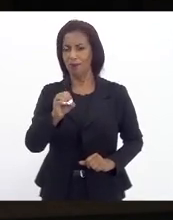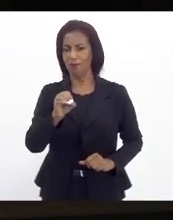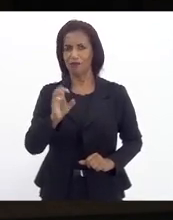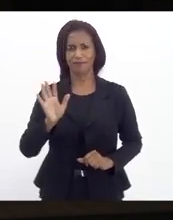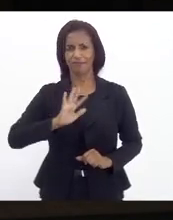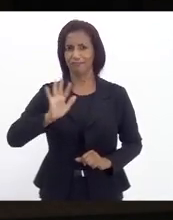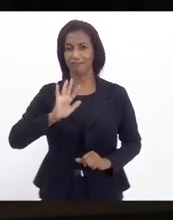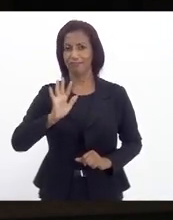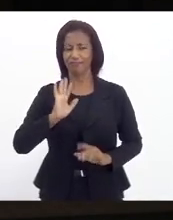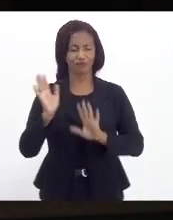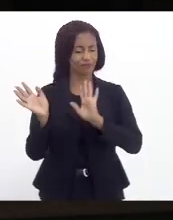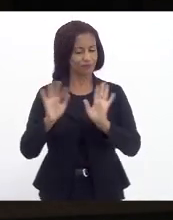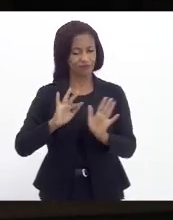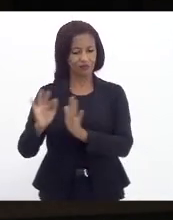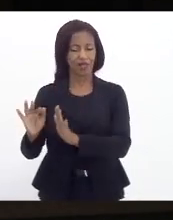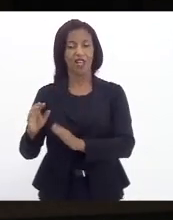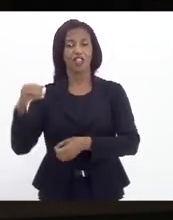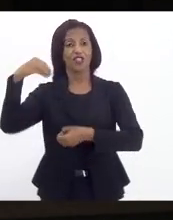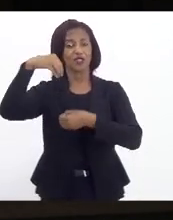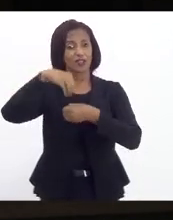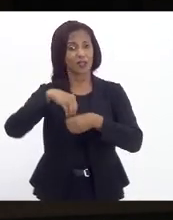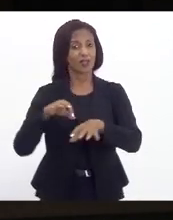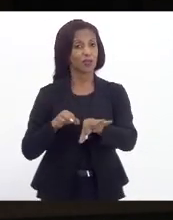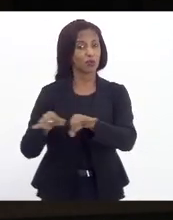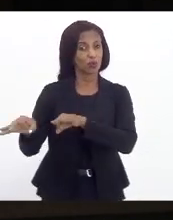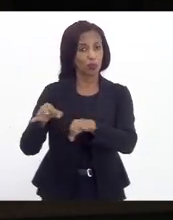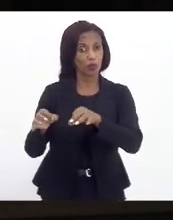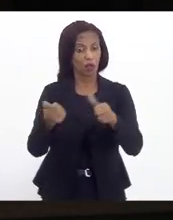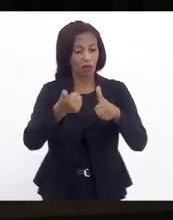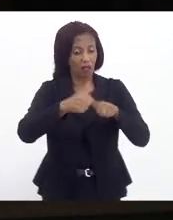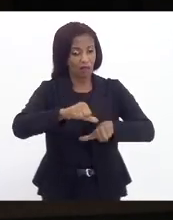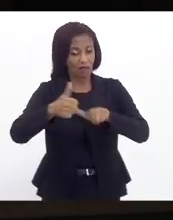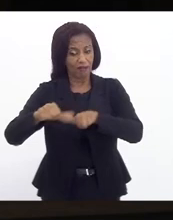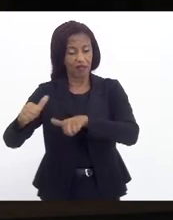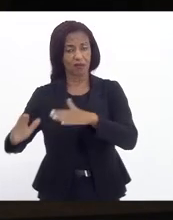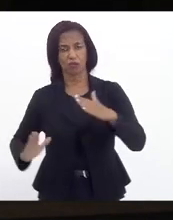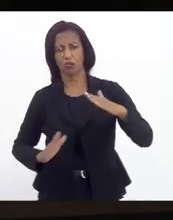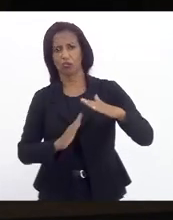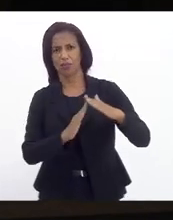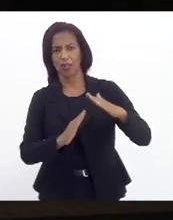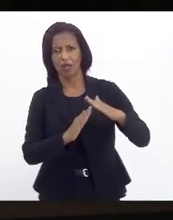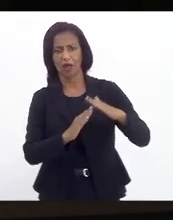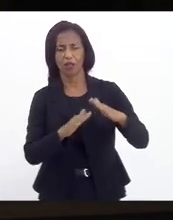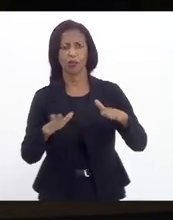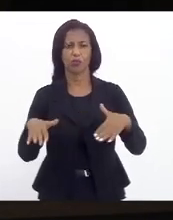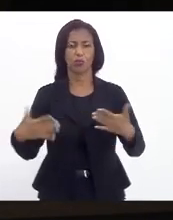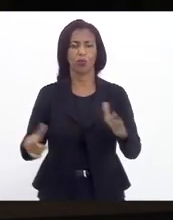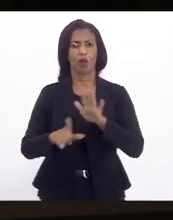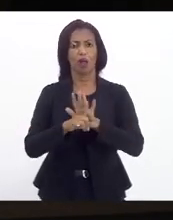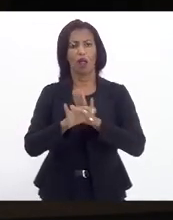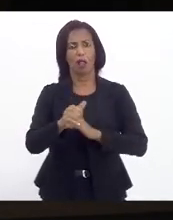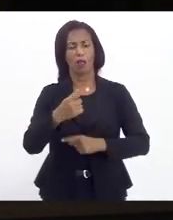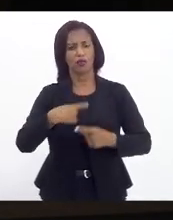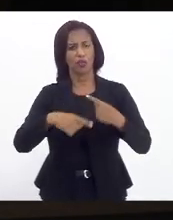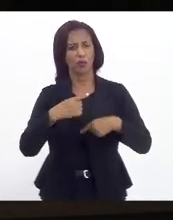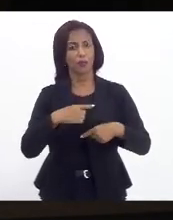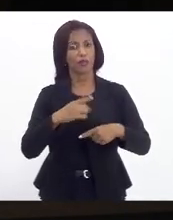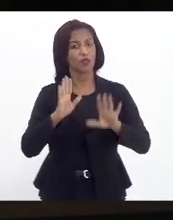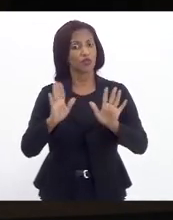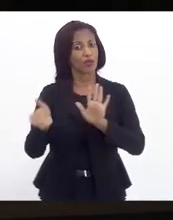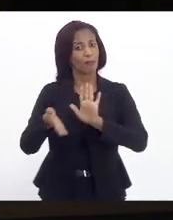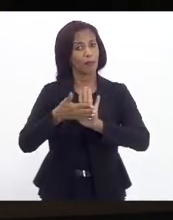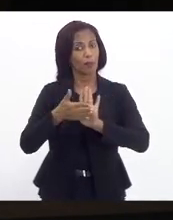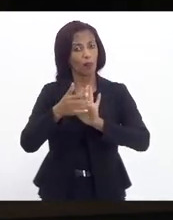prevista nos projetos que estamos analisando, tanto no teto como na lei de recuperação, já está